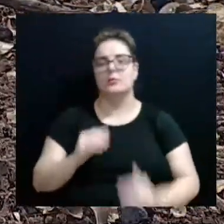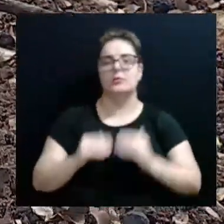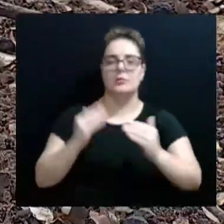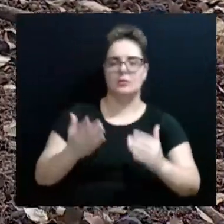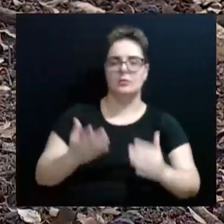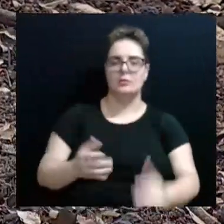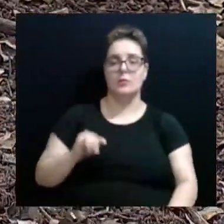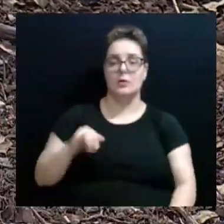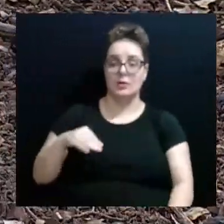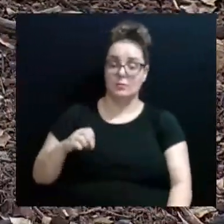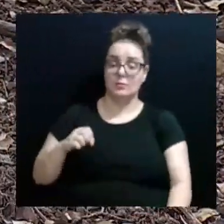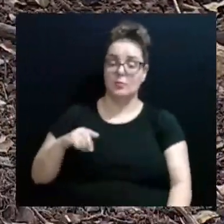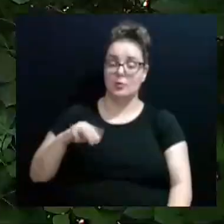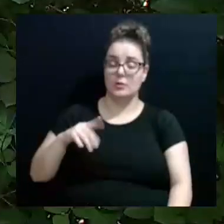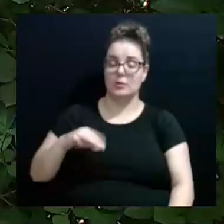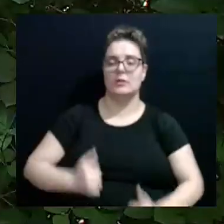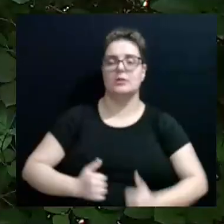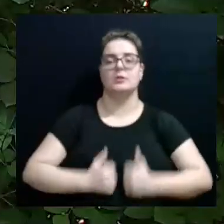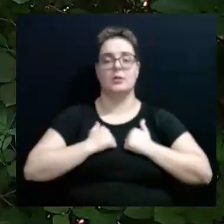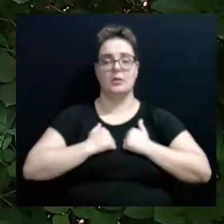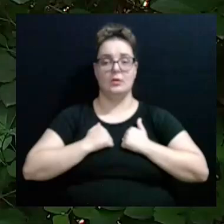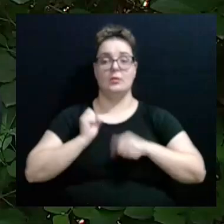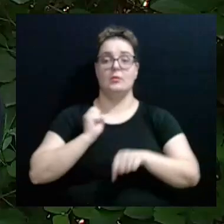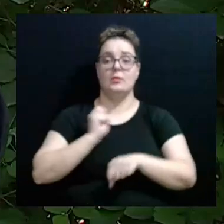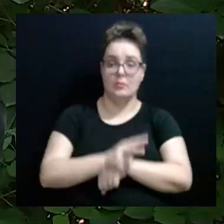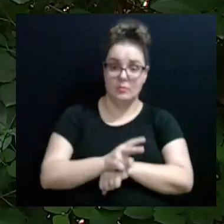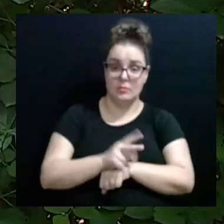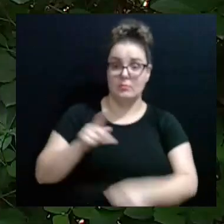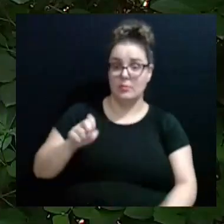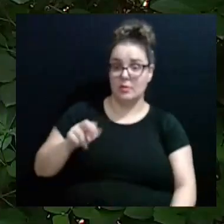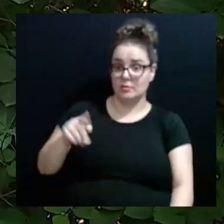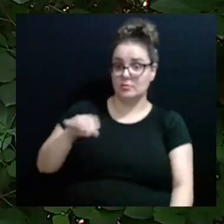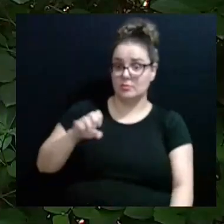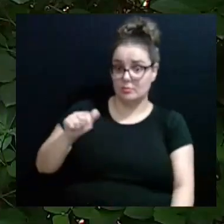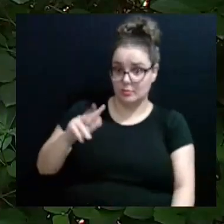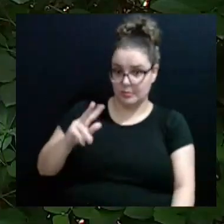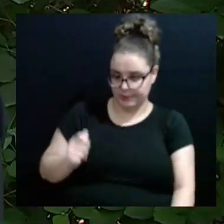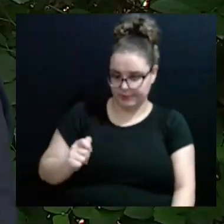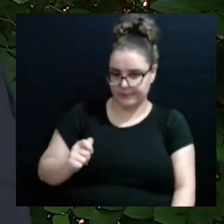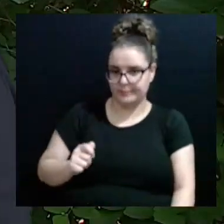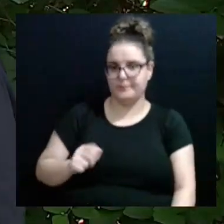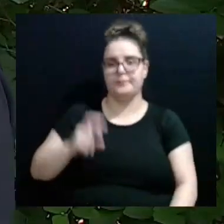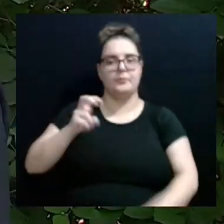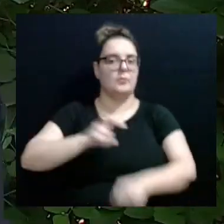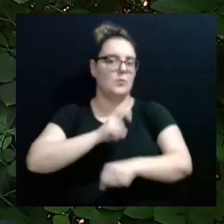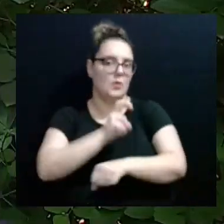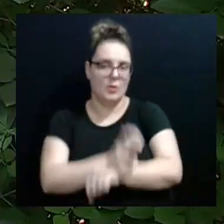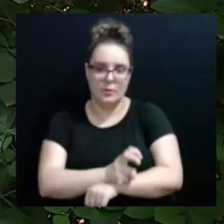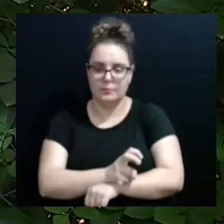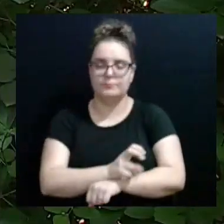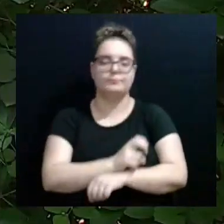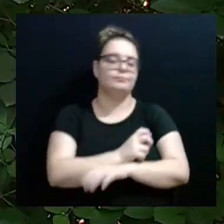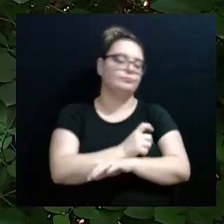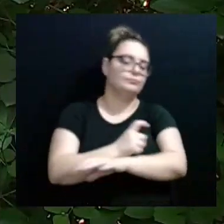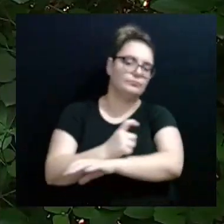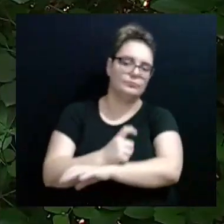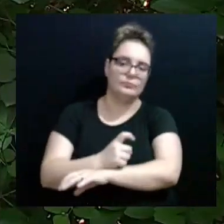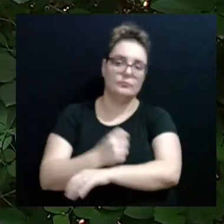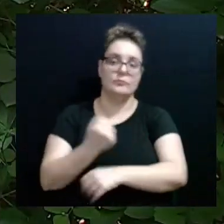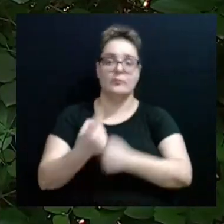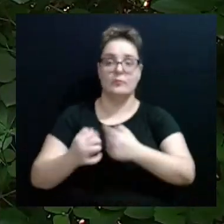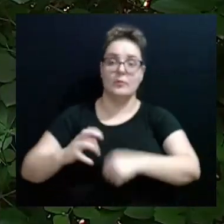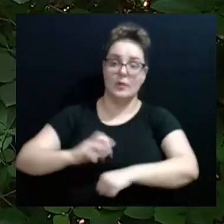a venenos, né? A peçonha, então animais peçonhentos, esse veneno de cobra, de escorpião, de algumas aranhas, né?